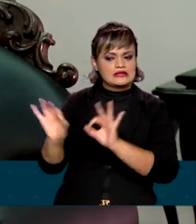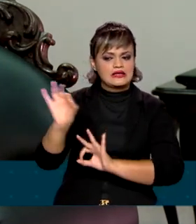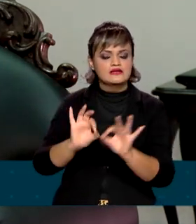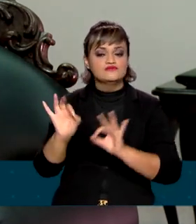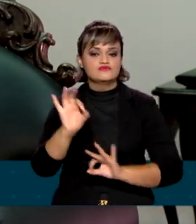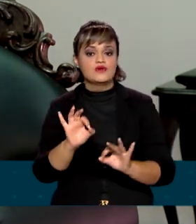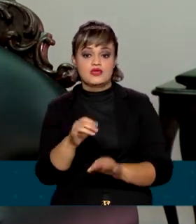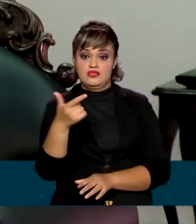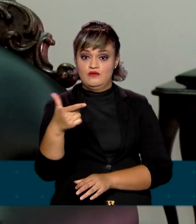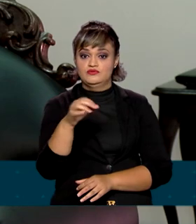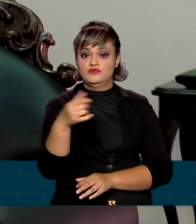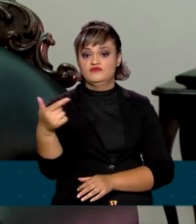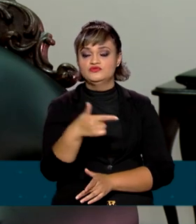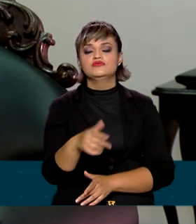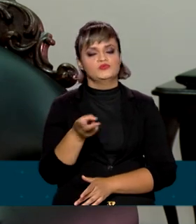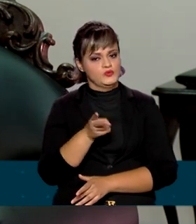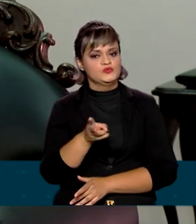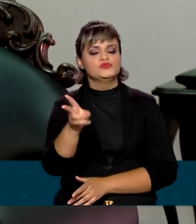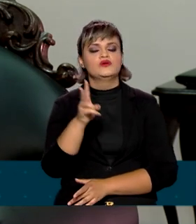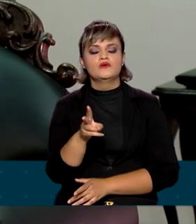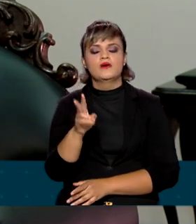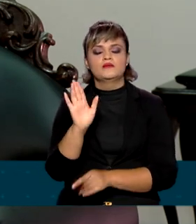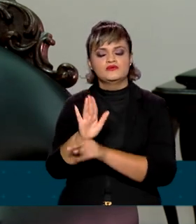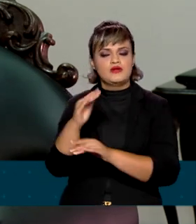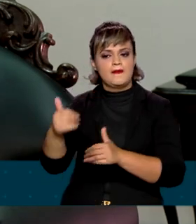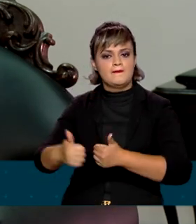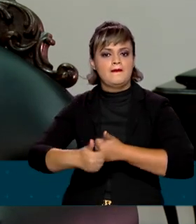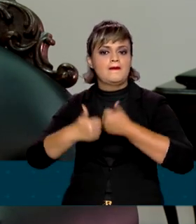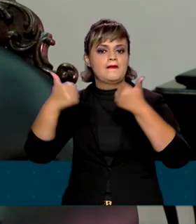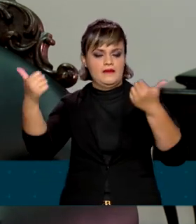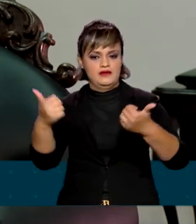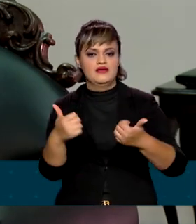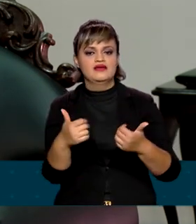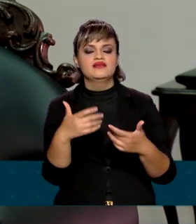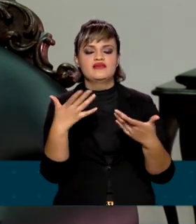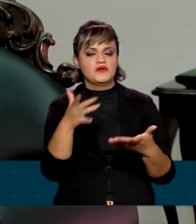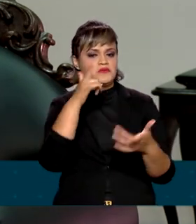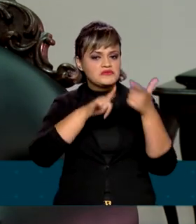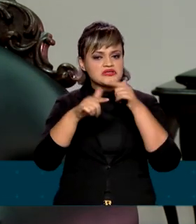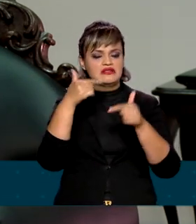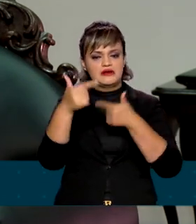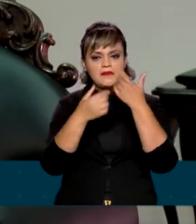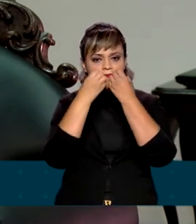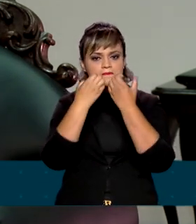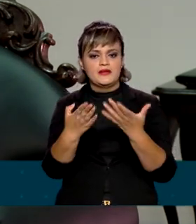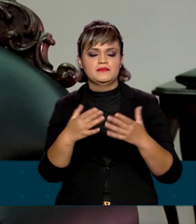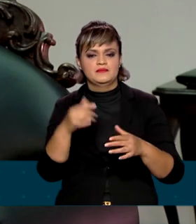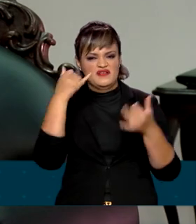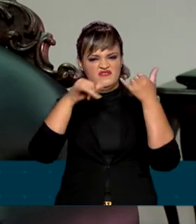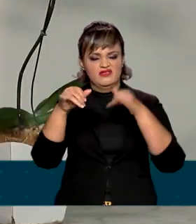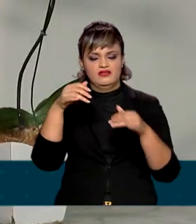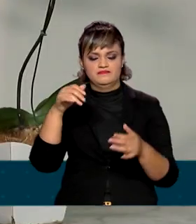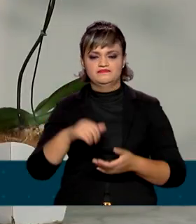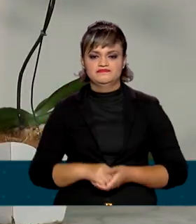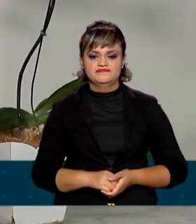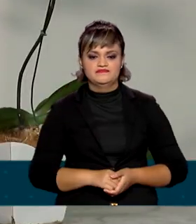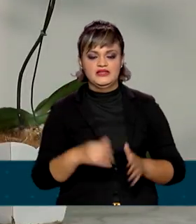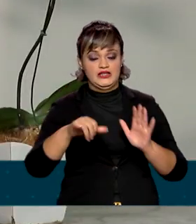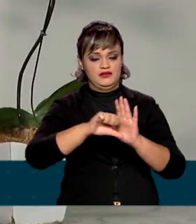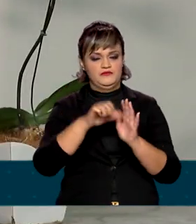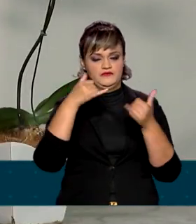começar novamente com força total para que os números melhor em para que a gente realmente consiga fazer um trabalho eficaz de combate a esses crimes